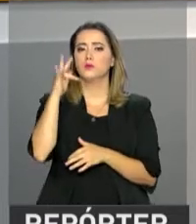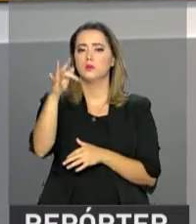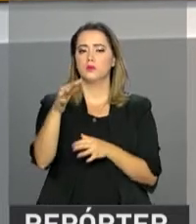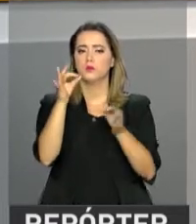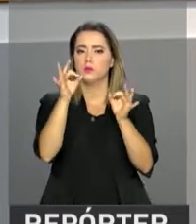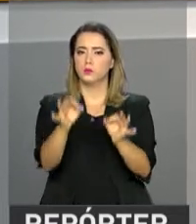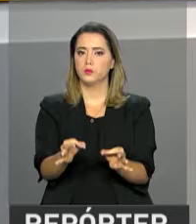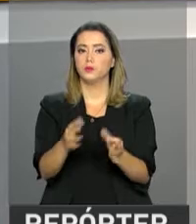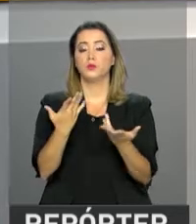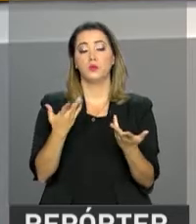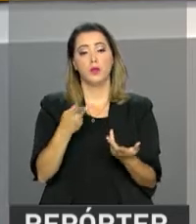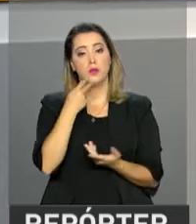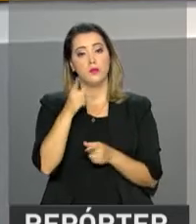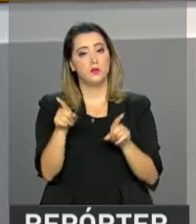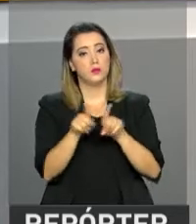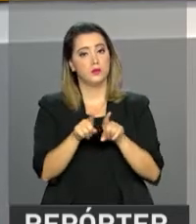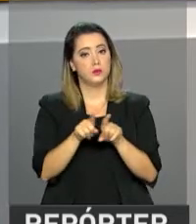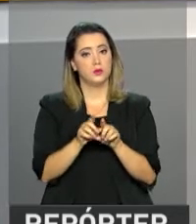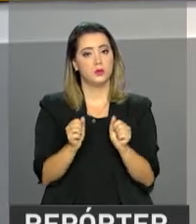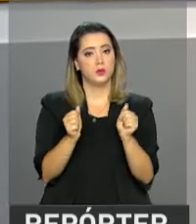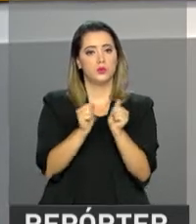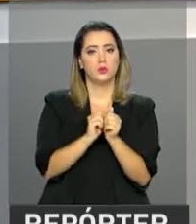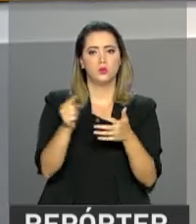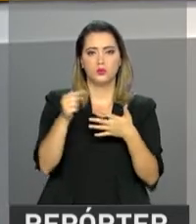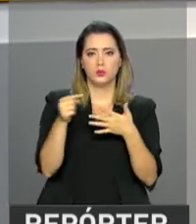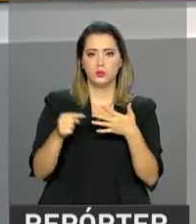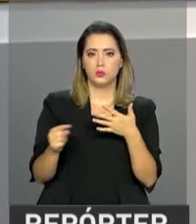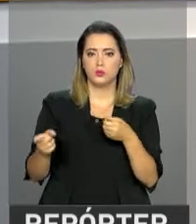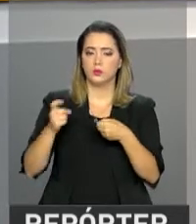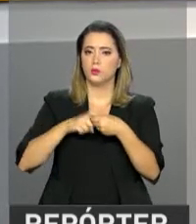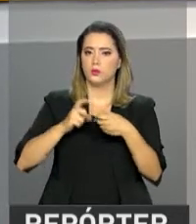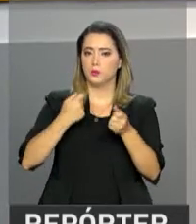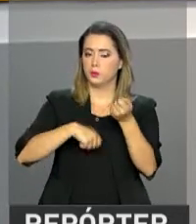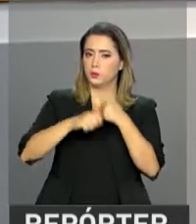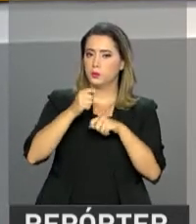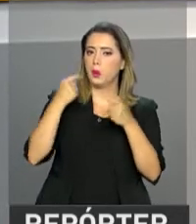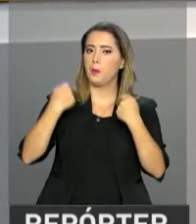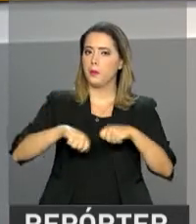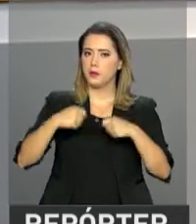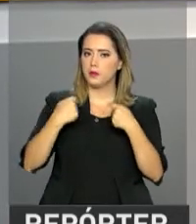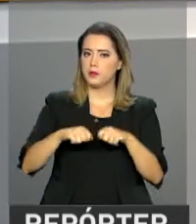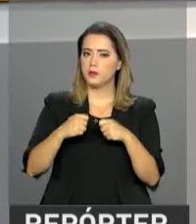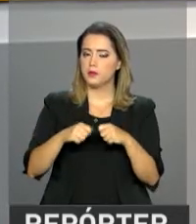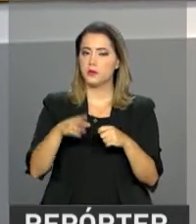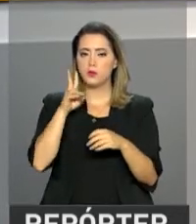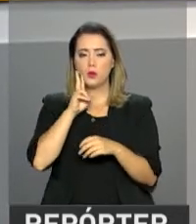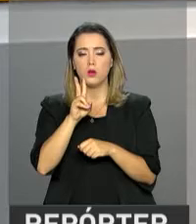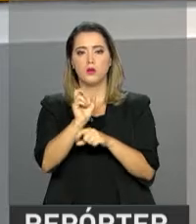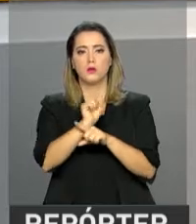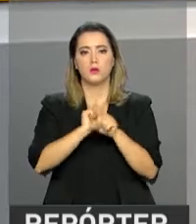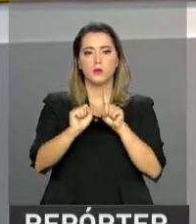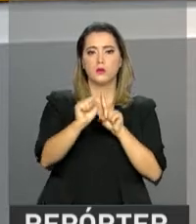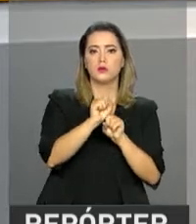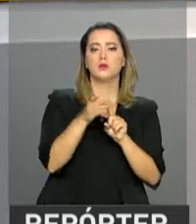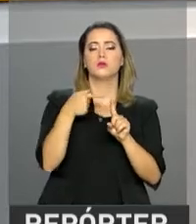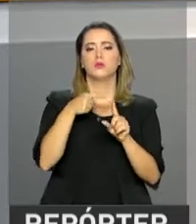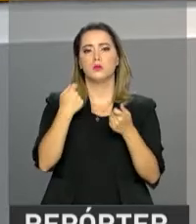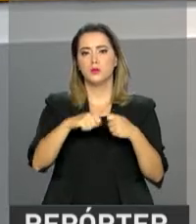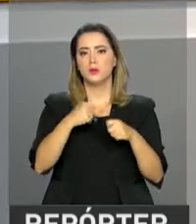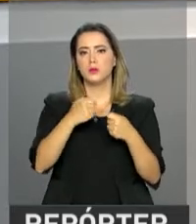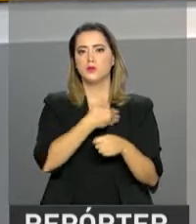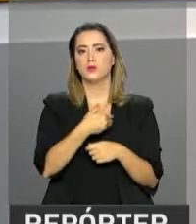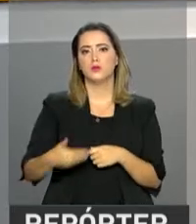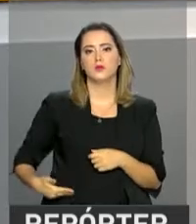promissor segundo ele junto às medidas de recuperação da economia é preciso atender a sociedade que exige um governo cada vez